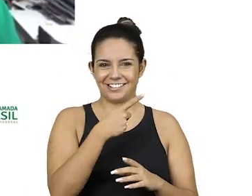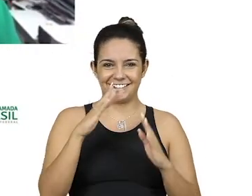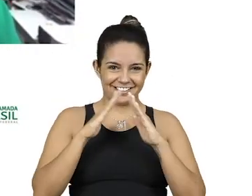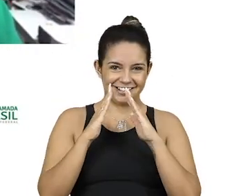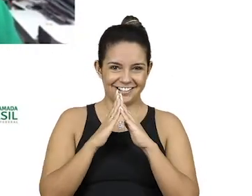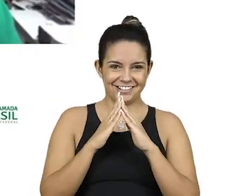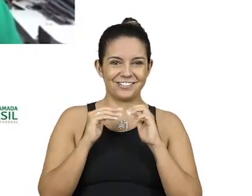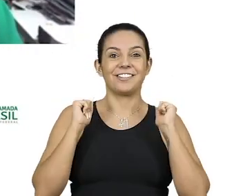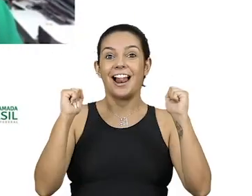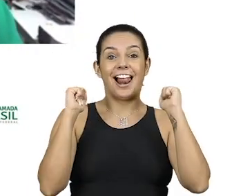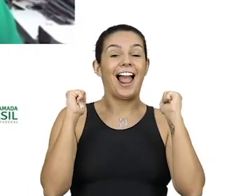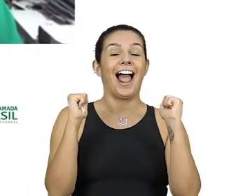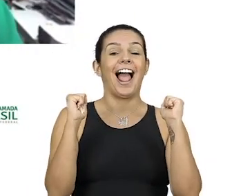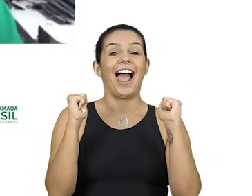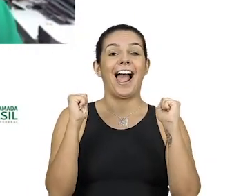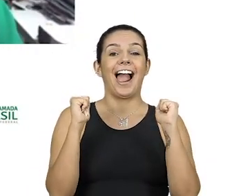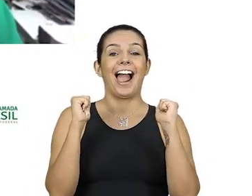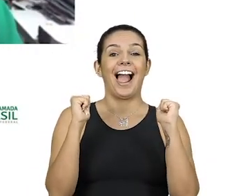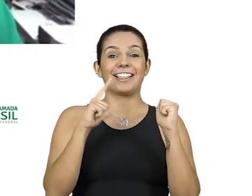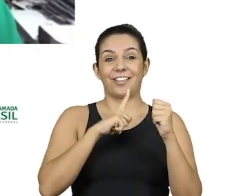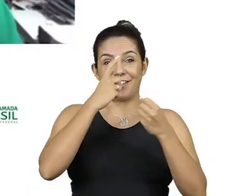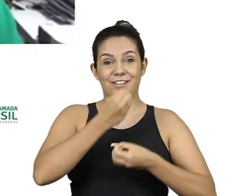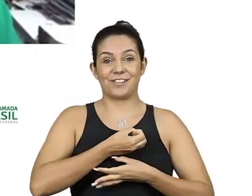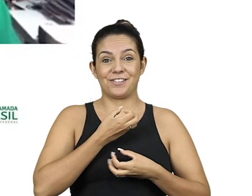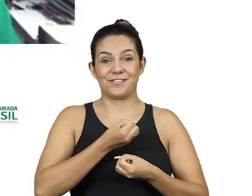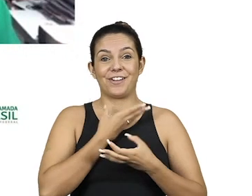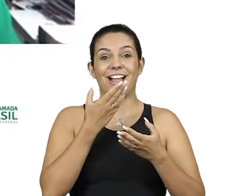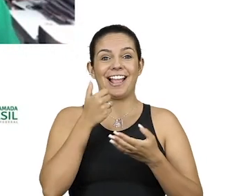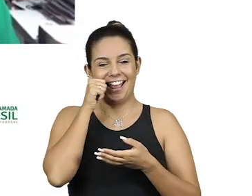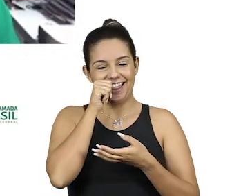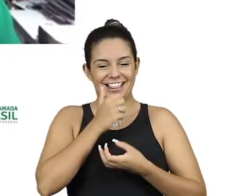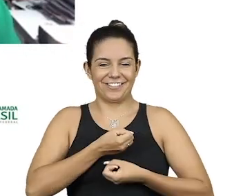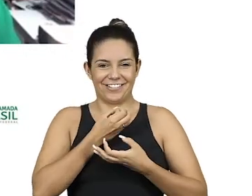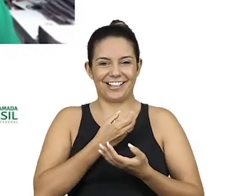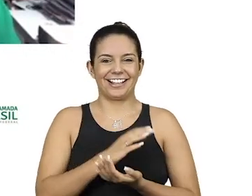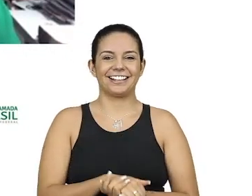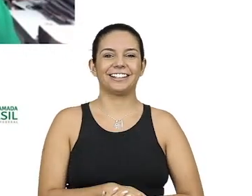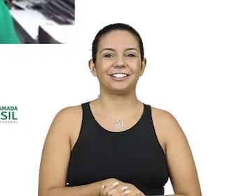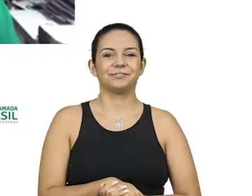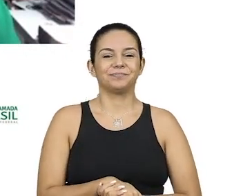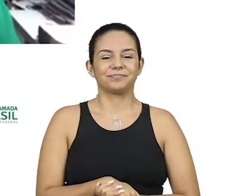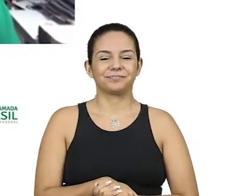casa pulando, até que enfim, uma poeta.